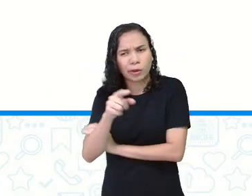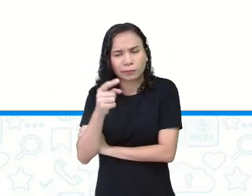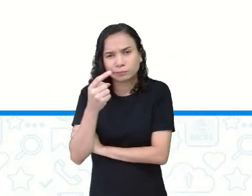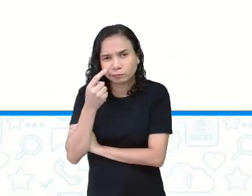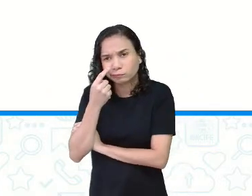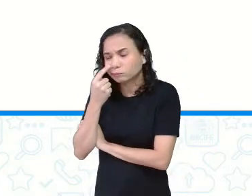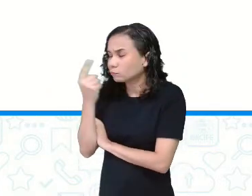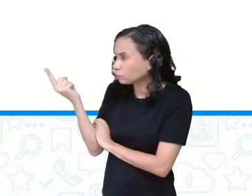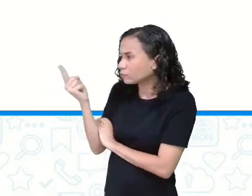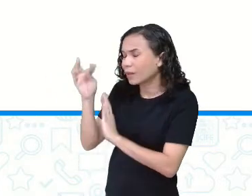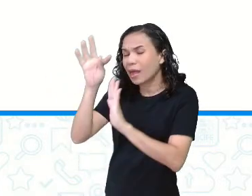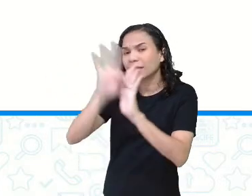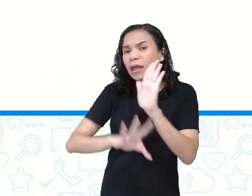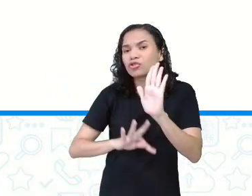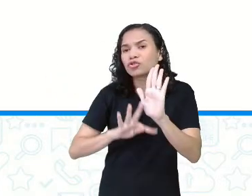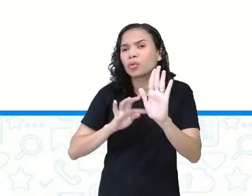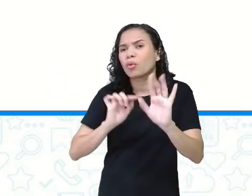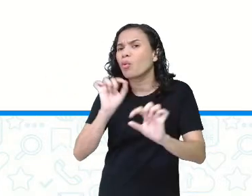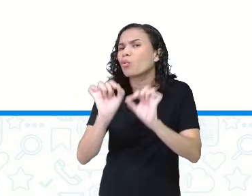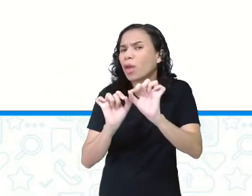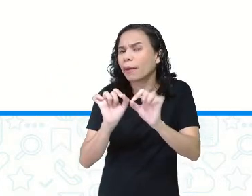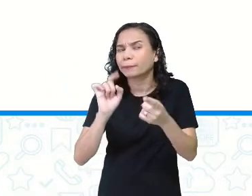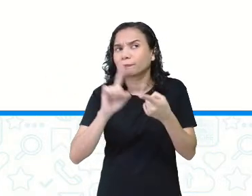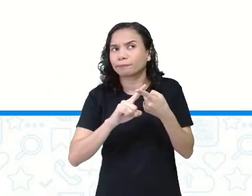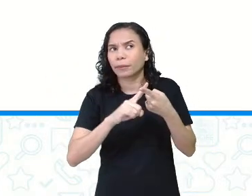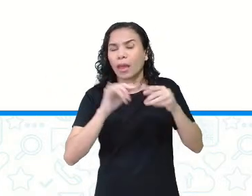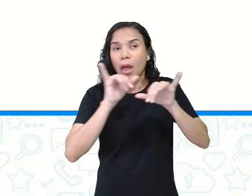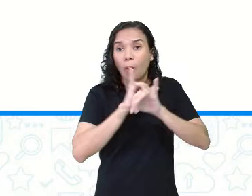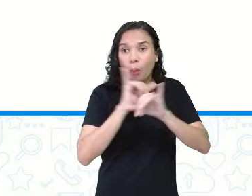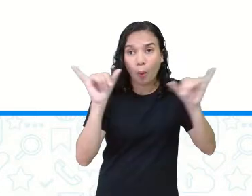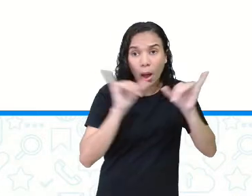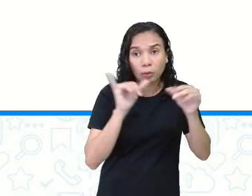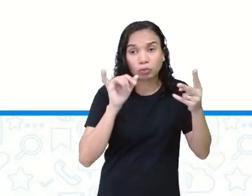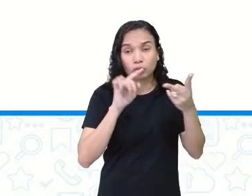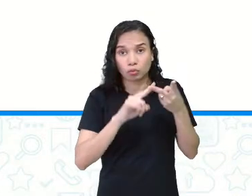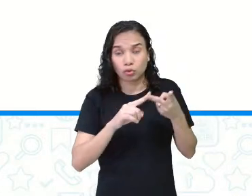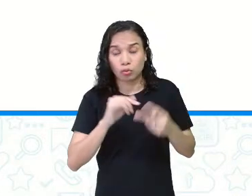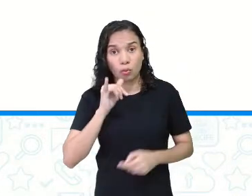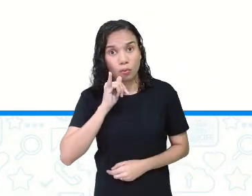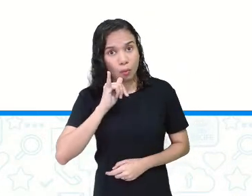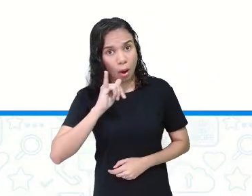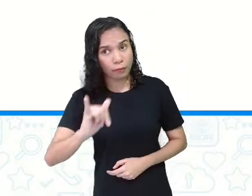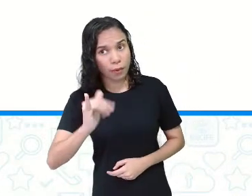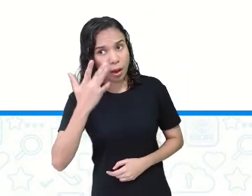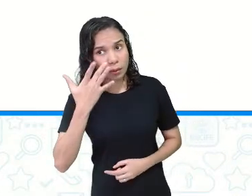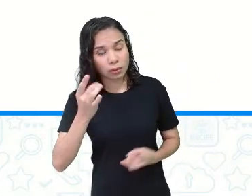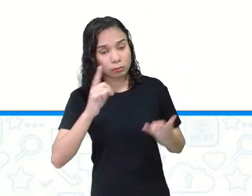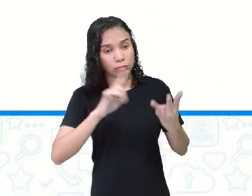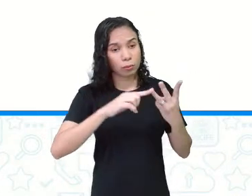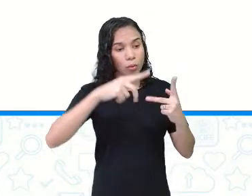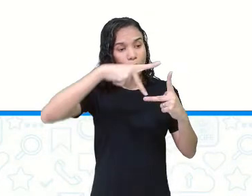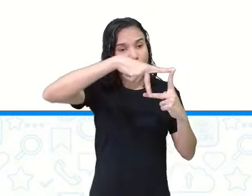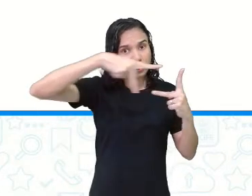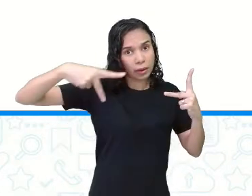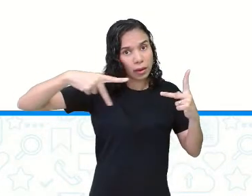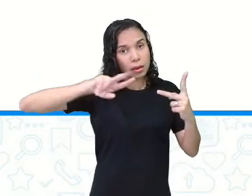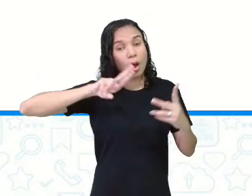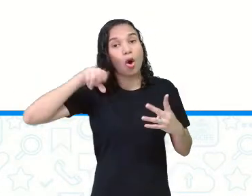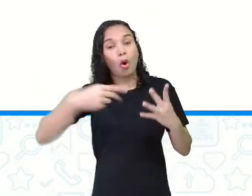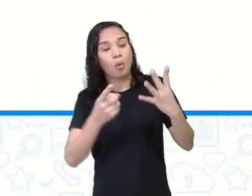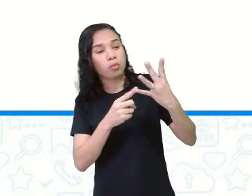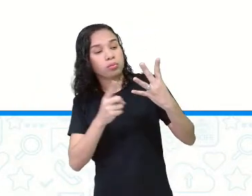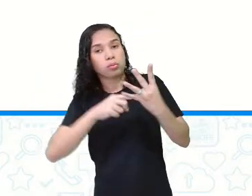esse texto é um anúncio, um aviso, uma tirinha ou um cartaz? Eu já disse